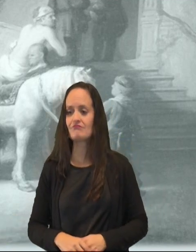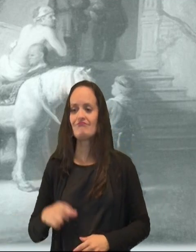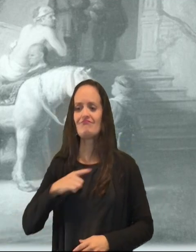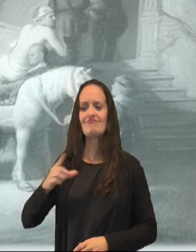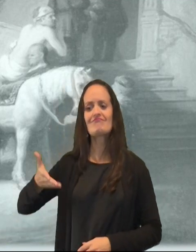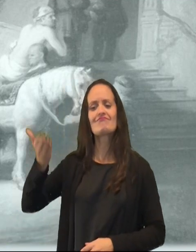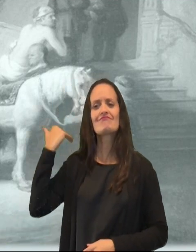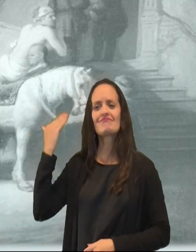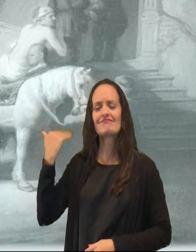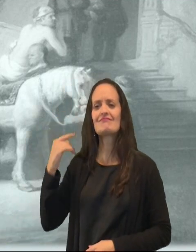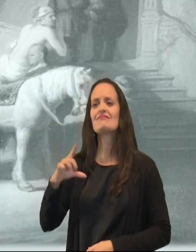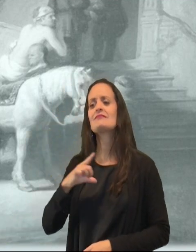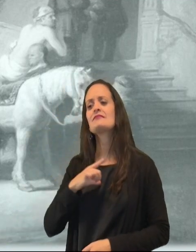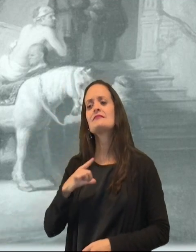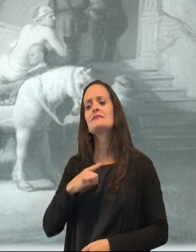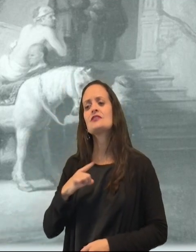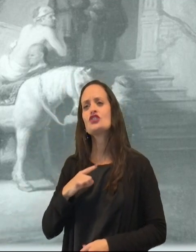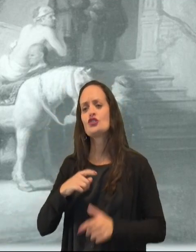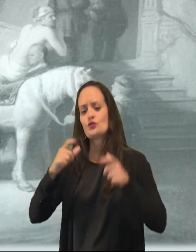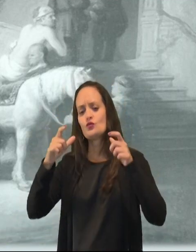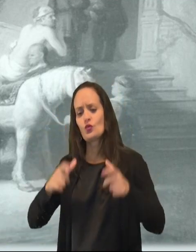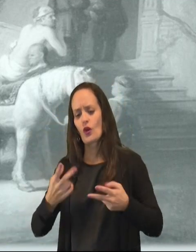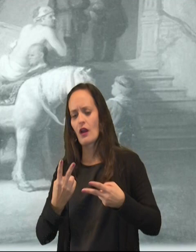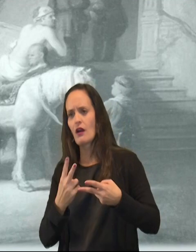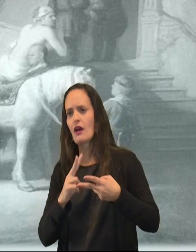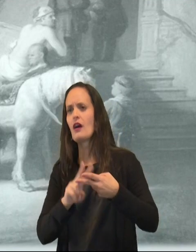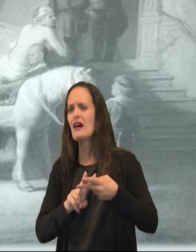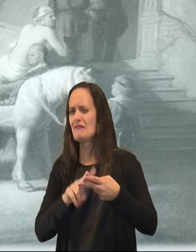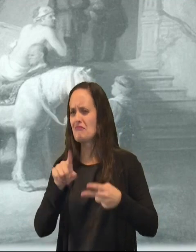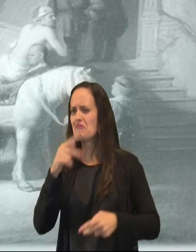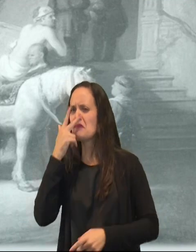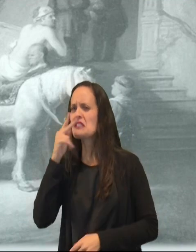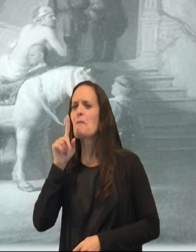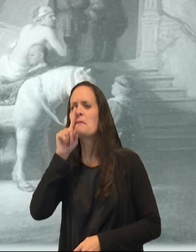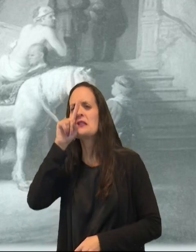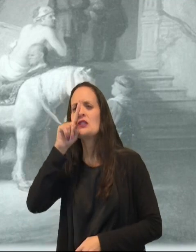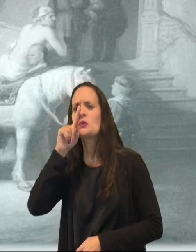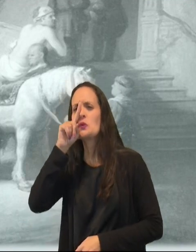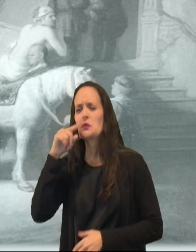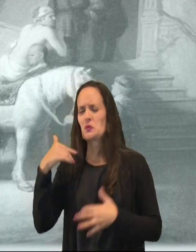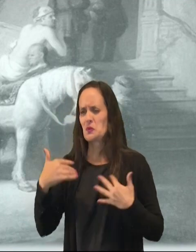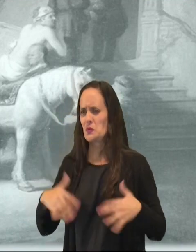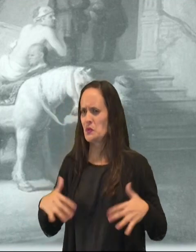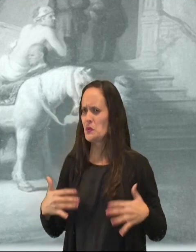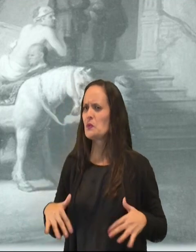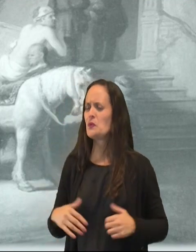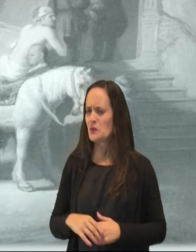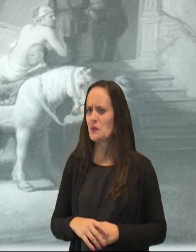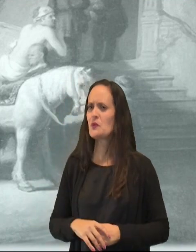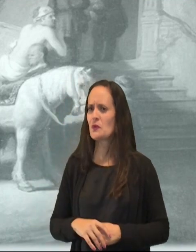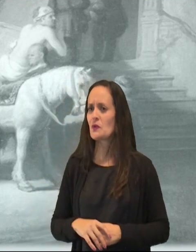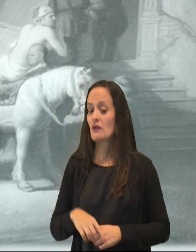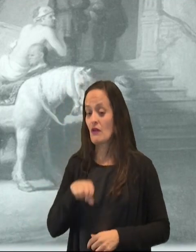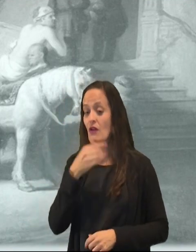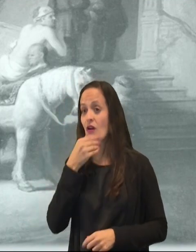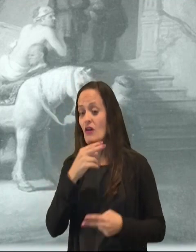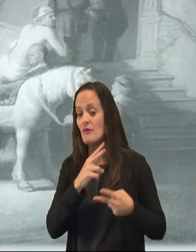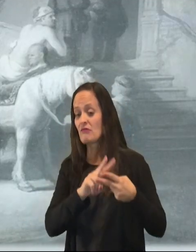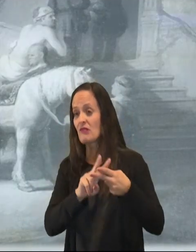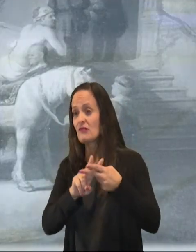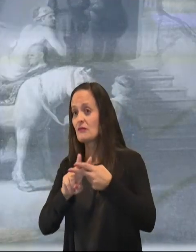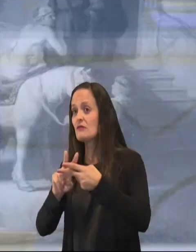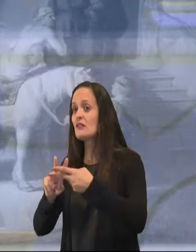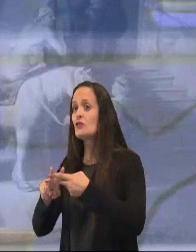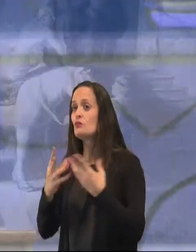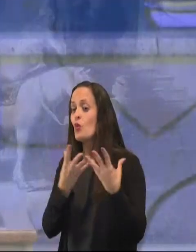nome àquela parte da cela, porque era muito perigoso. O povo que estava ali encarcerado. E os outros também